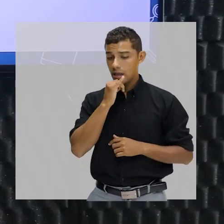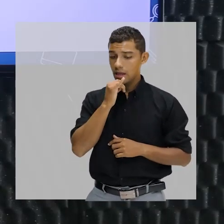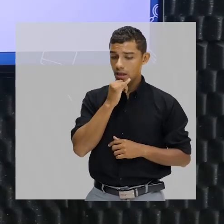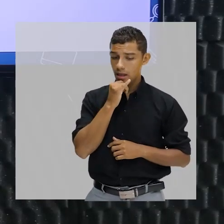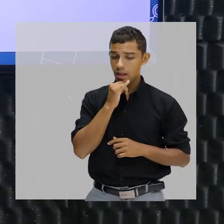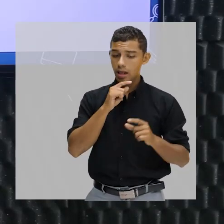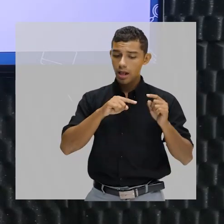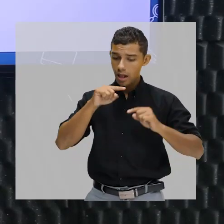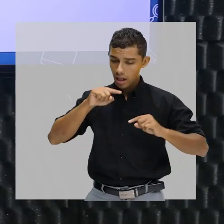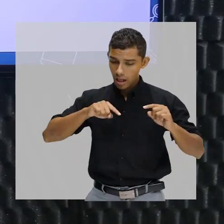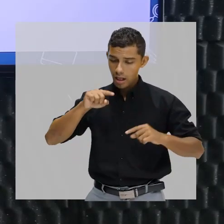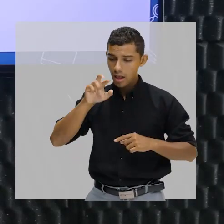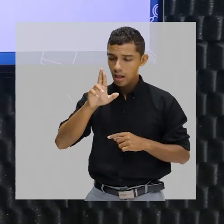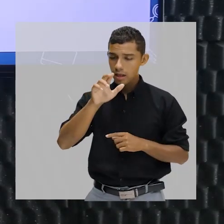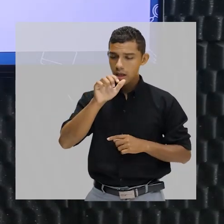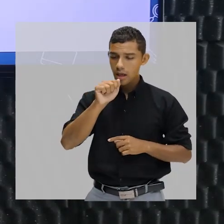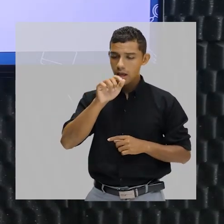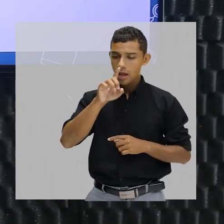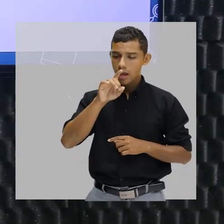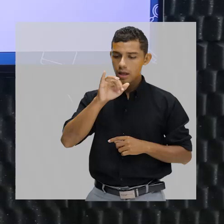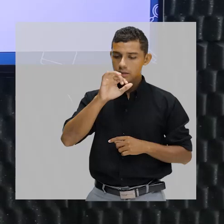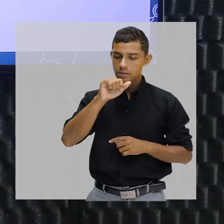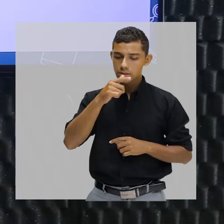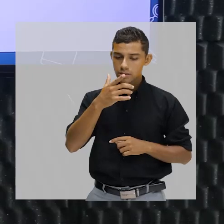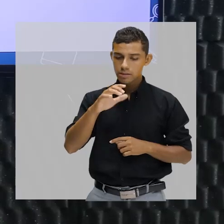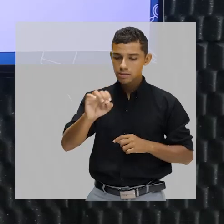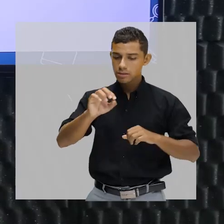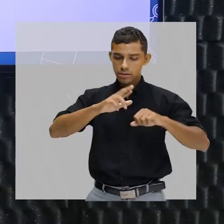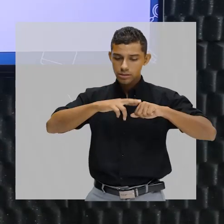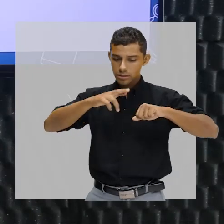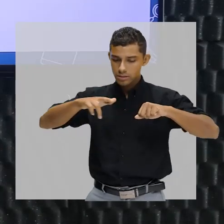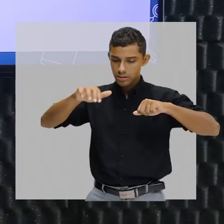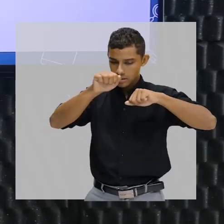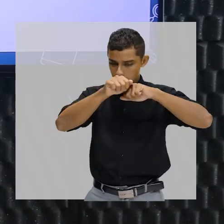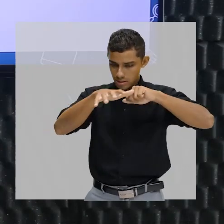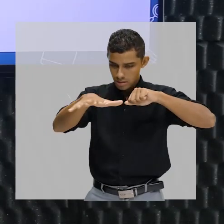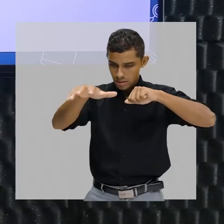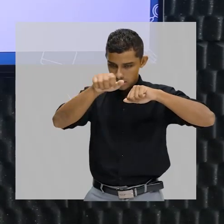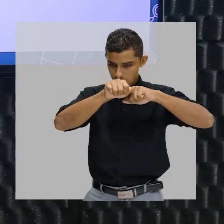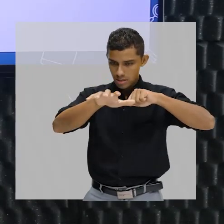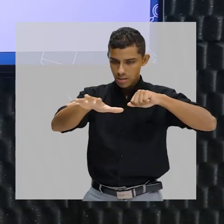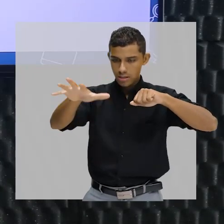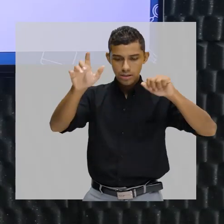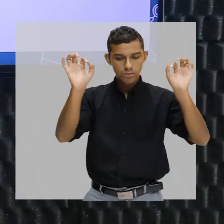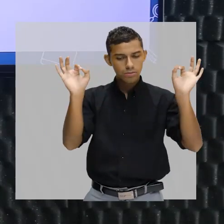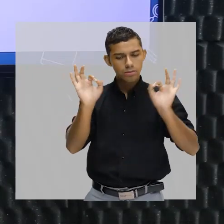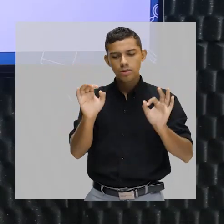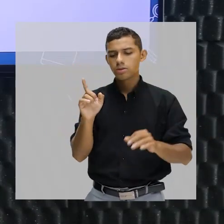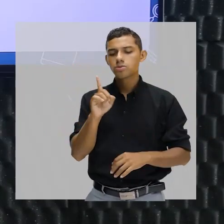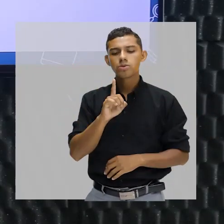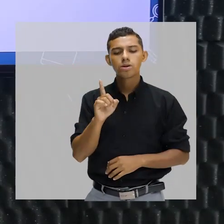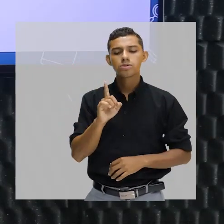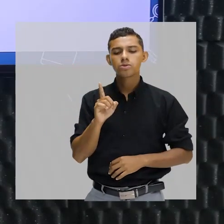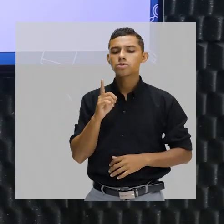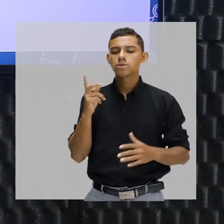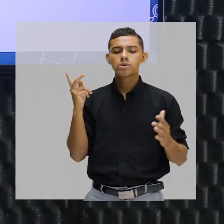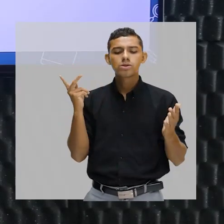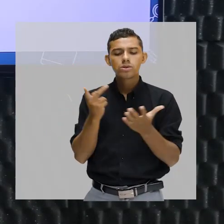em que ela, a curto ou a longo prazo, ela não vai ser maléfica ao corpo